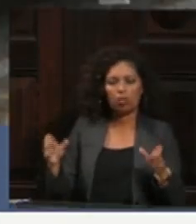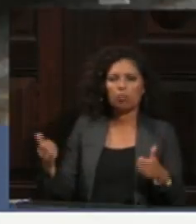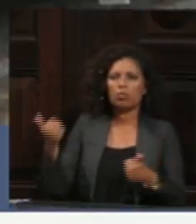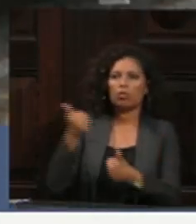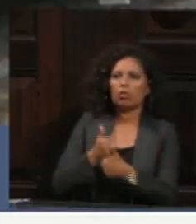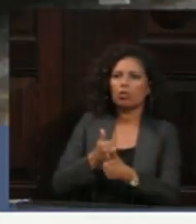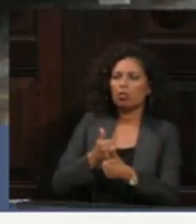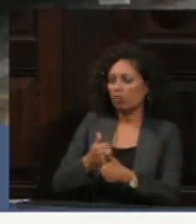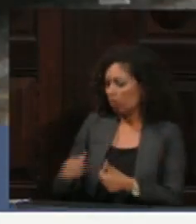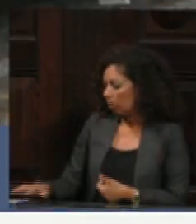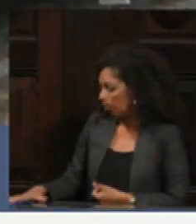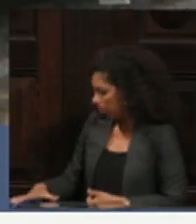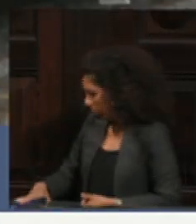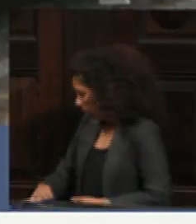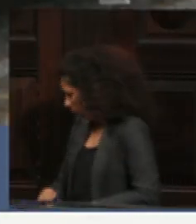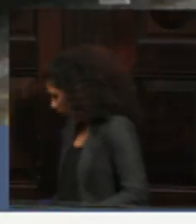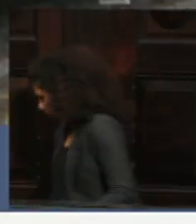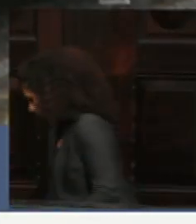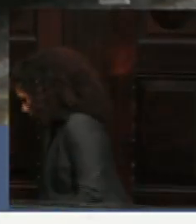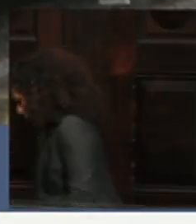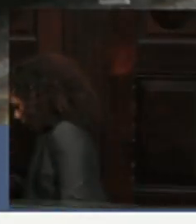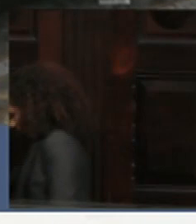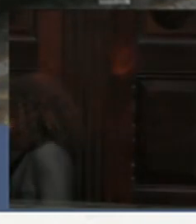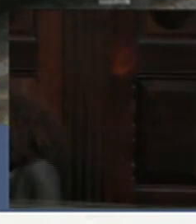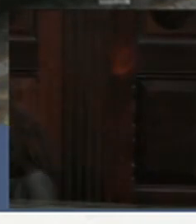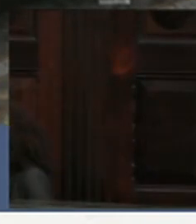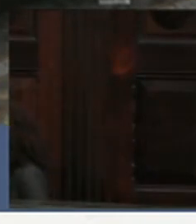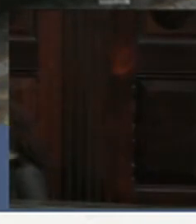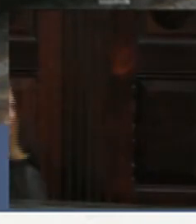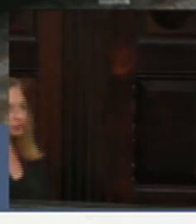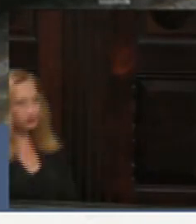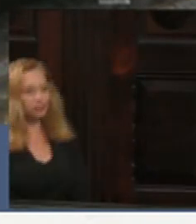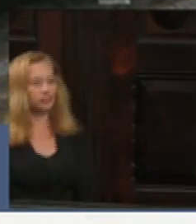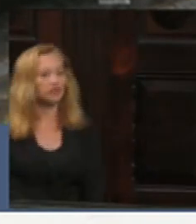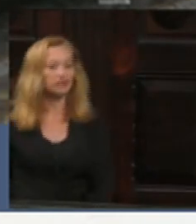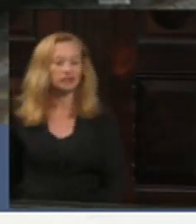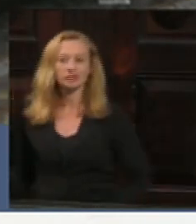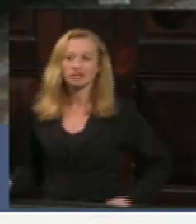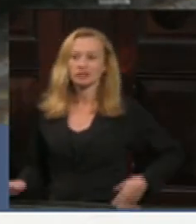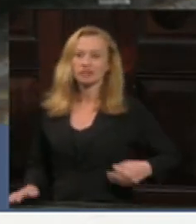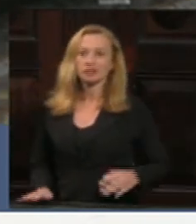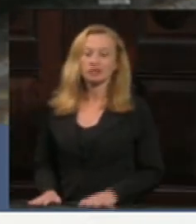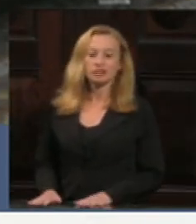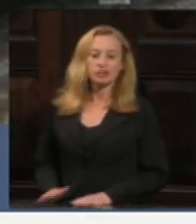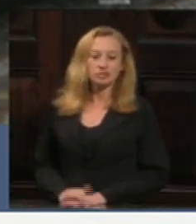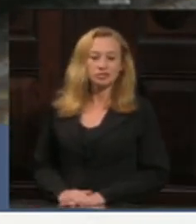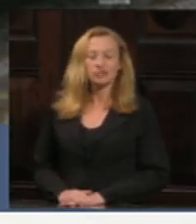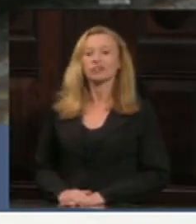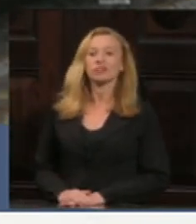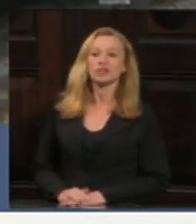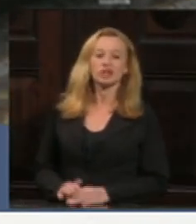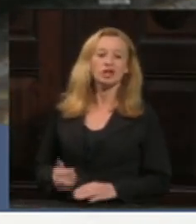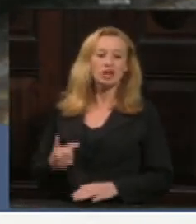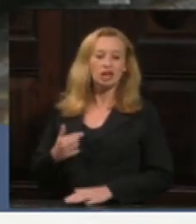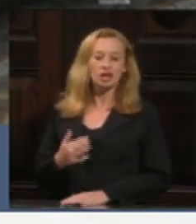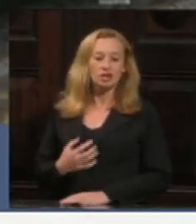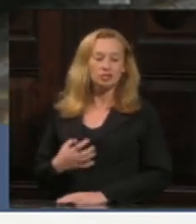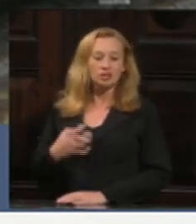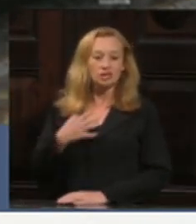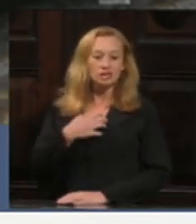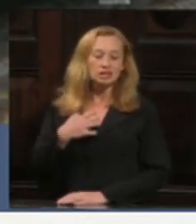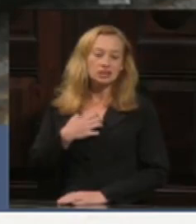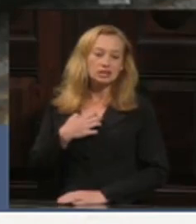investigação do homicídio da nossa querida companheira Marielle Franco, porque me sinto muito contemplada, não só com a